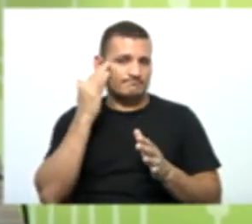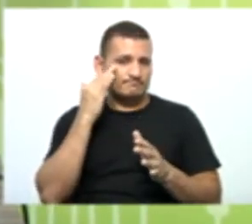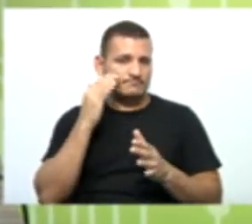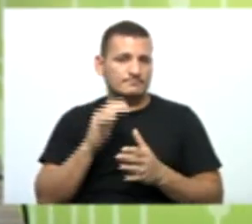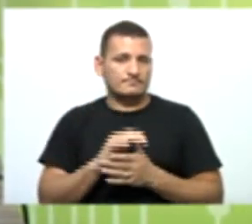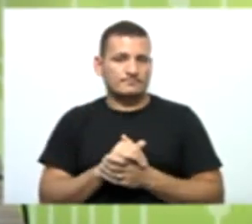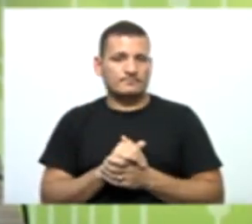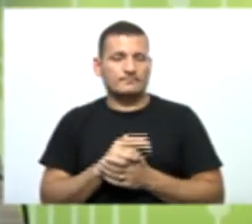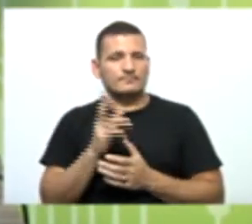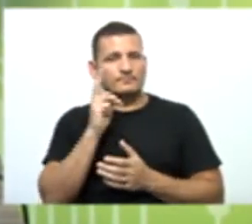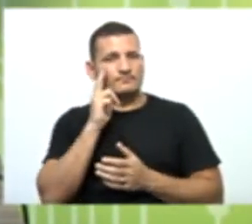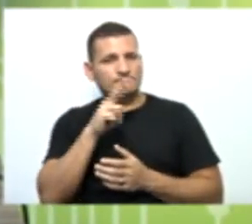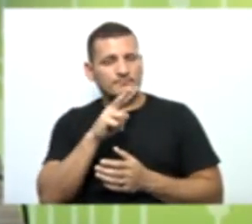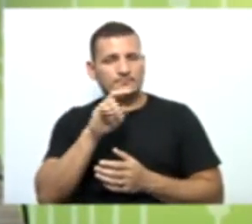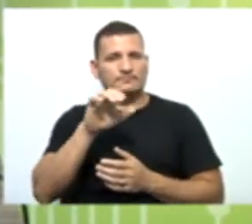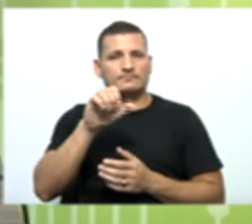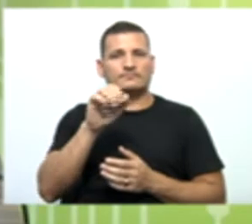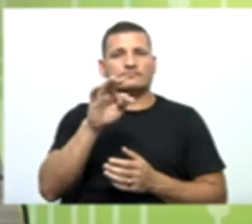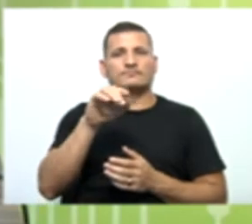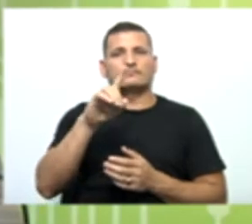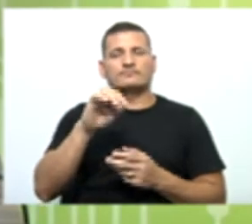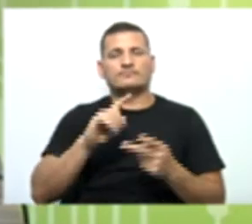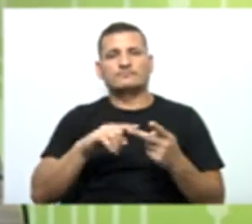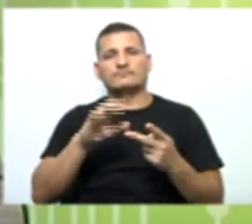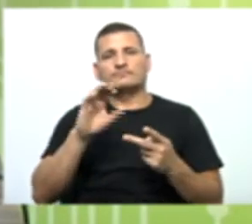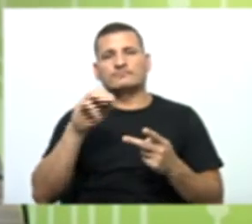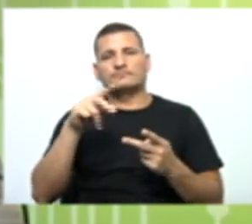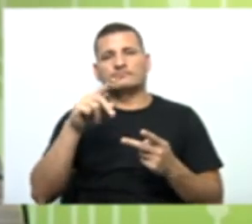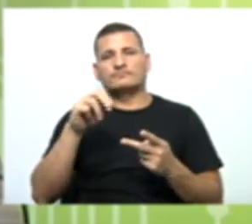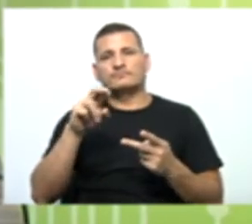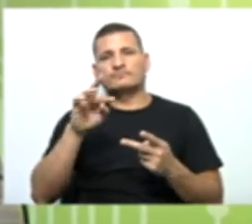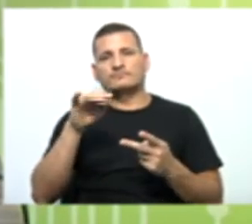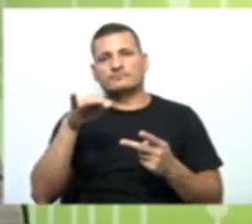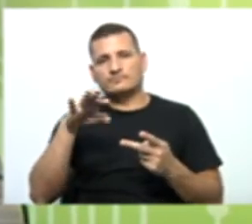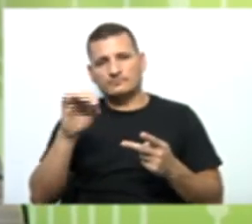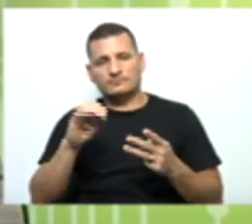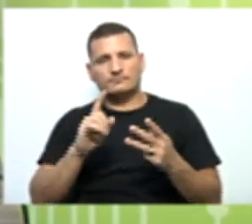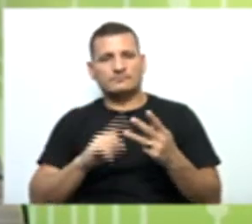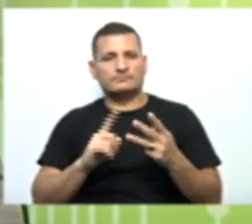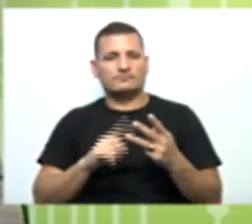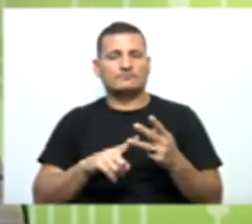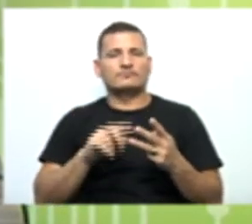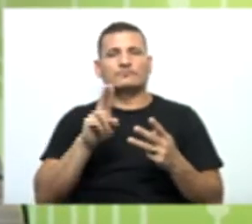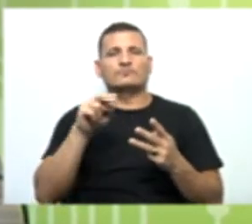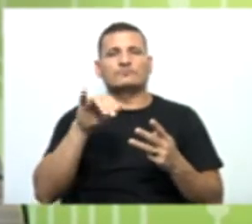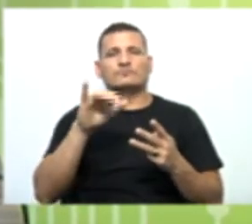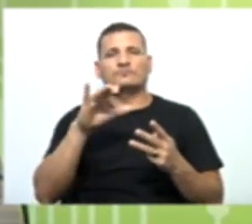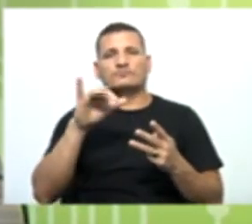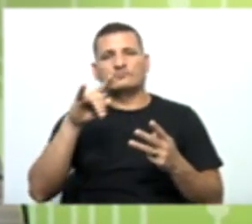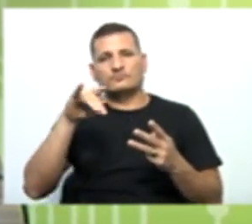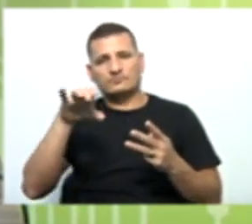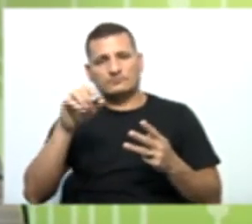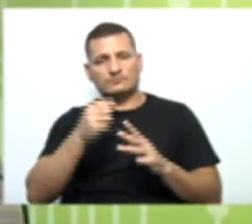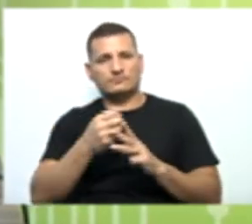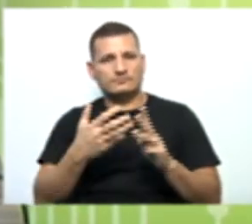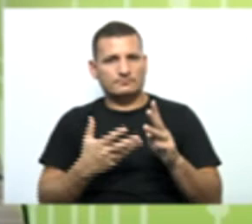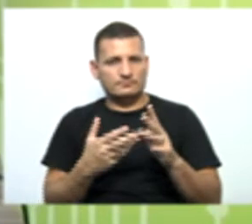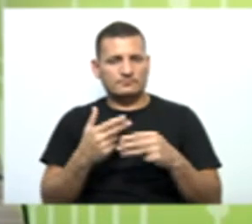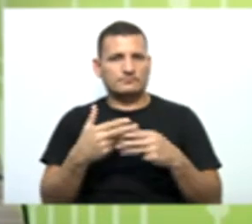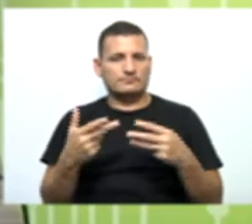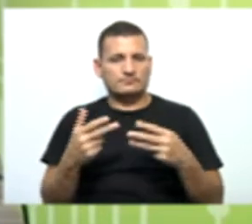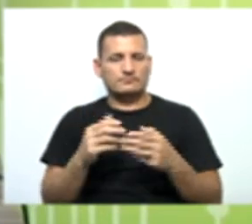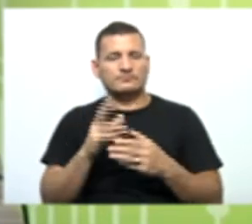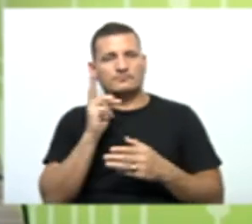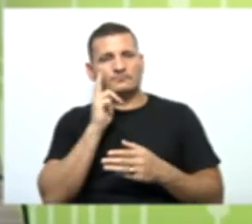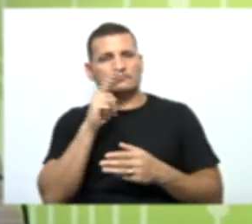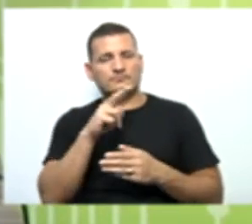aqui estado, comportamento e unicidade, que são características de um objeto. Vimos